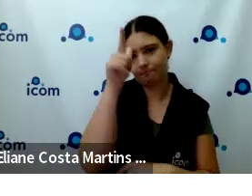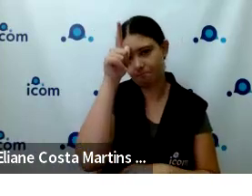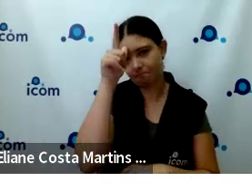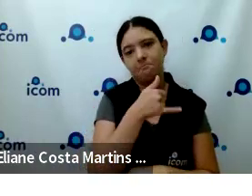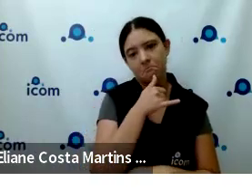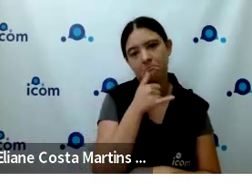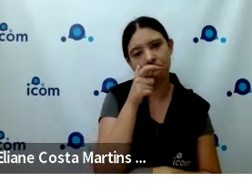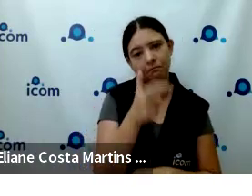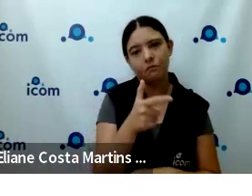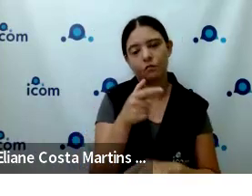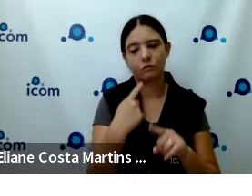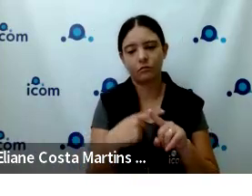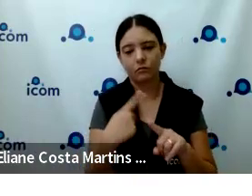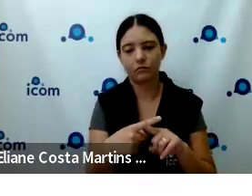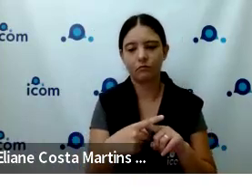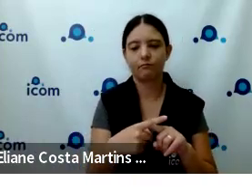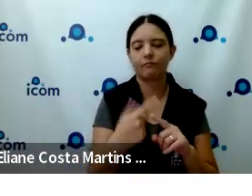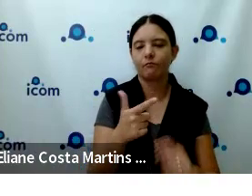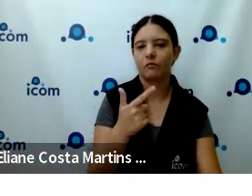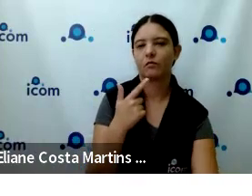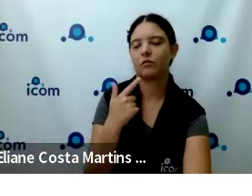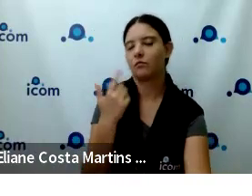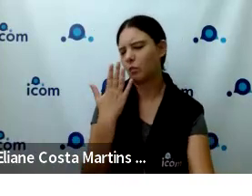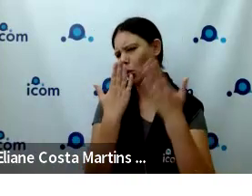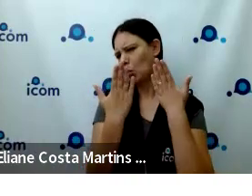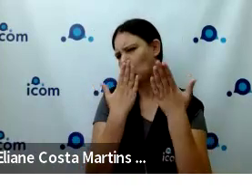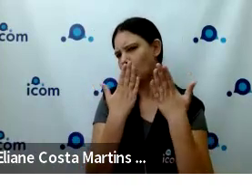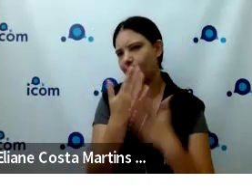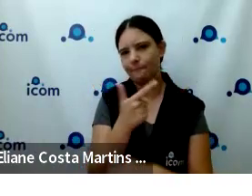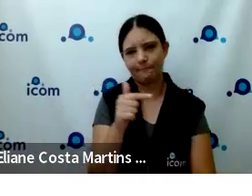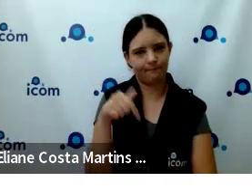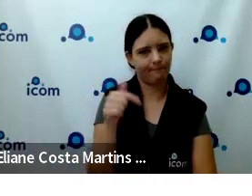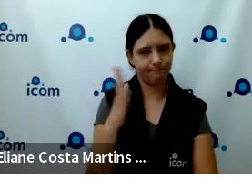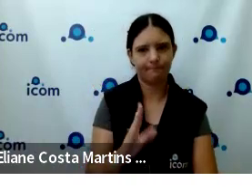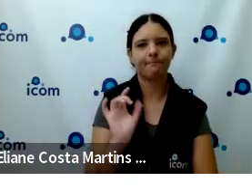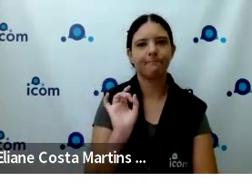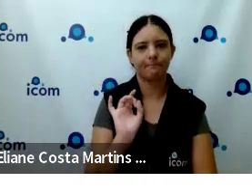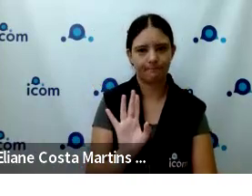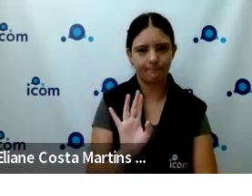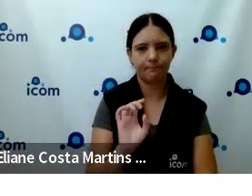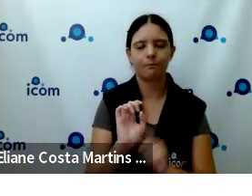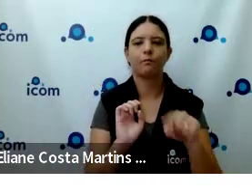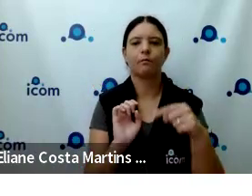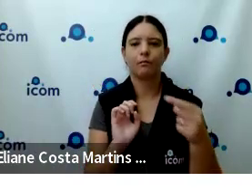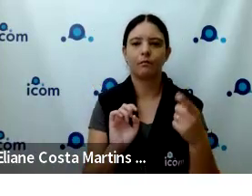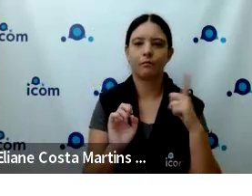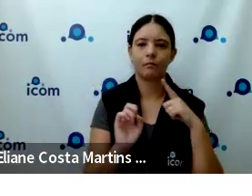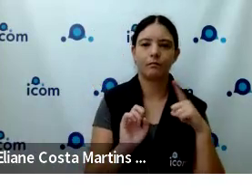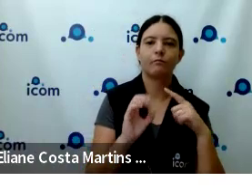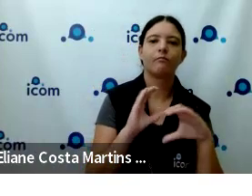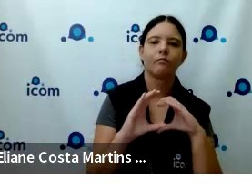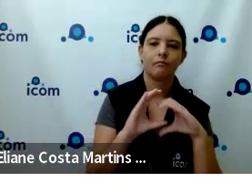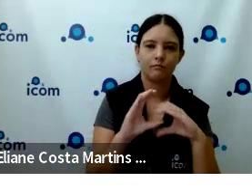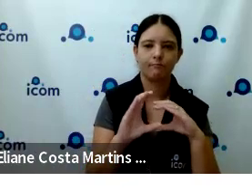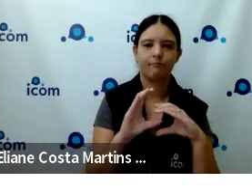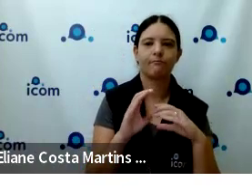existe esse estado de desconfiança generalizado que existe no Brasil. Depois, existem alguns pontos de comunicação que